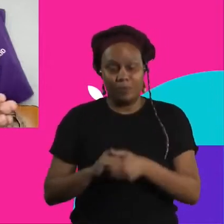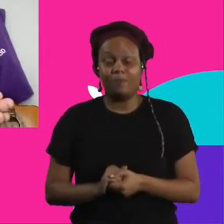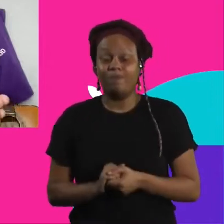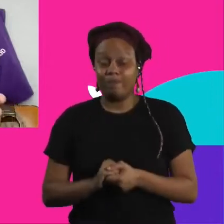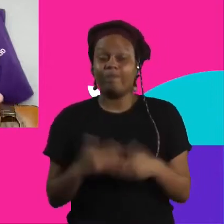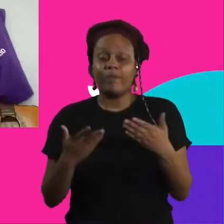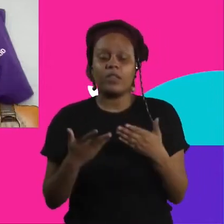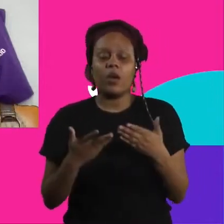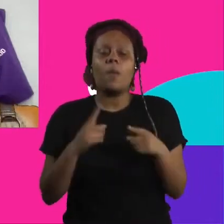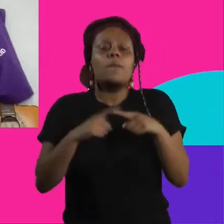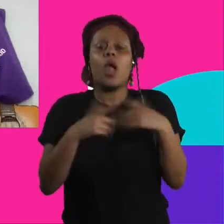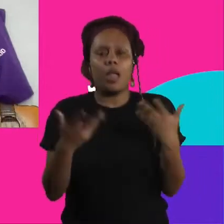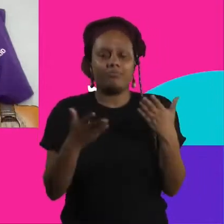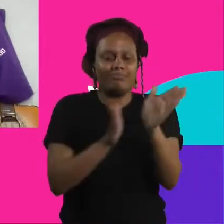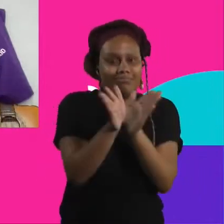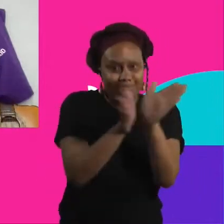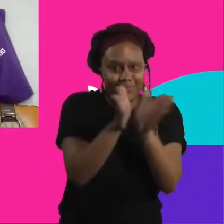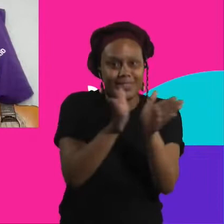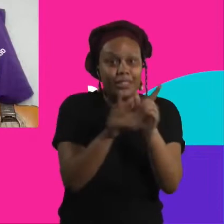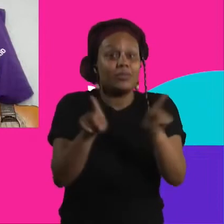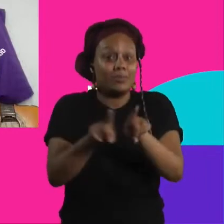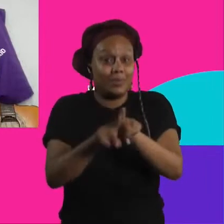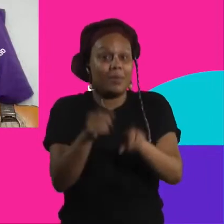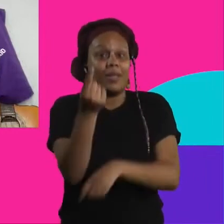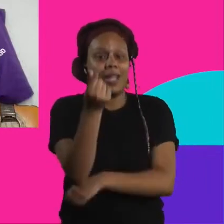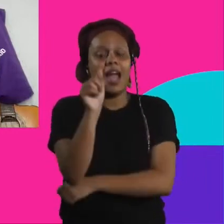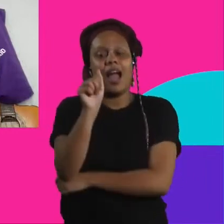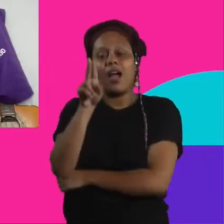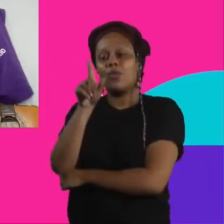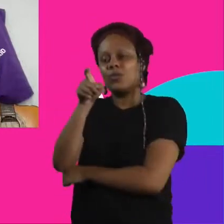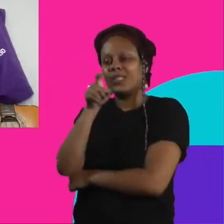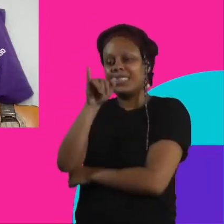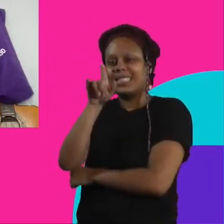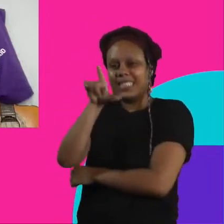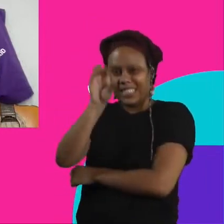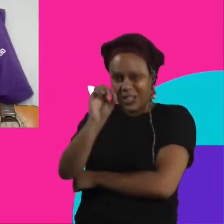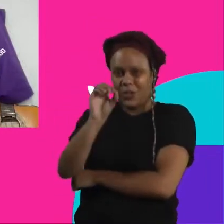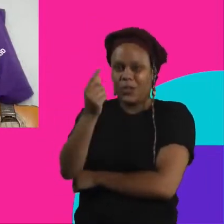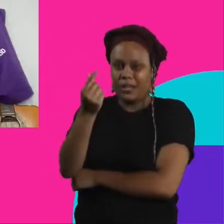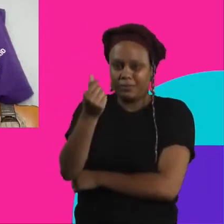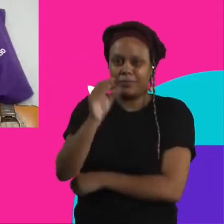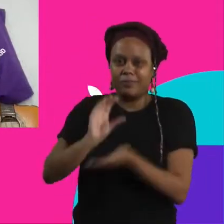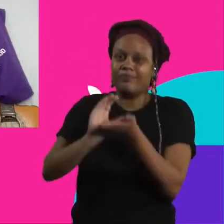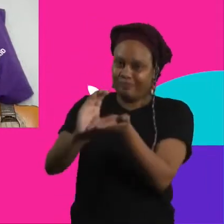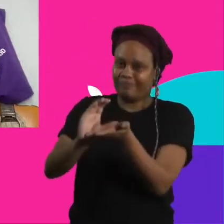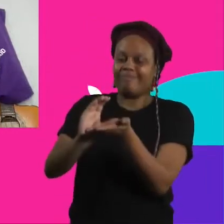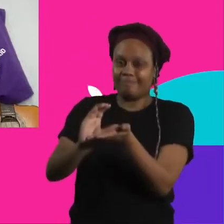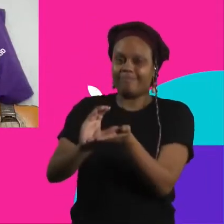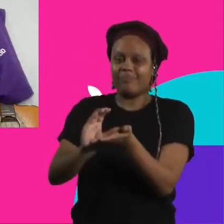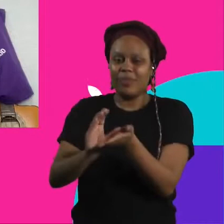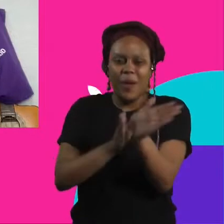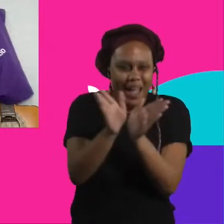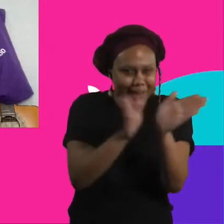acesso ao auxílio emergencial das famílias, porque o número de acesso a crédito no Brasil nunca foi tão